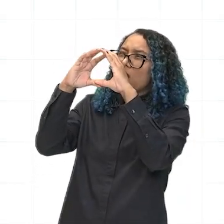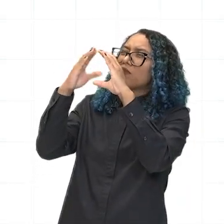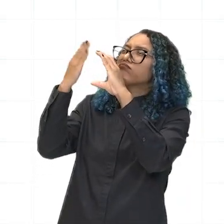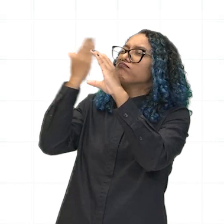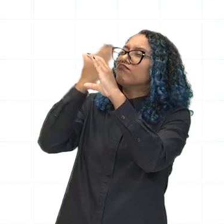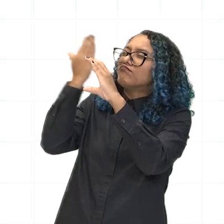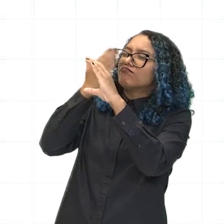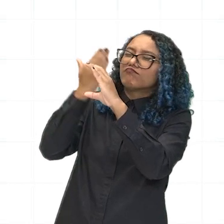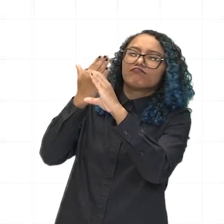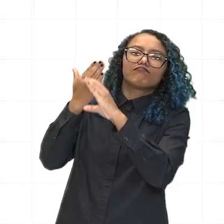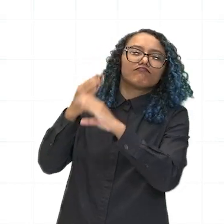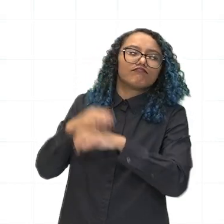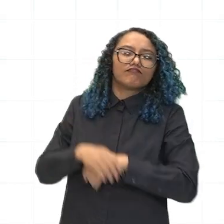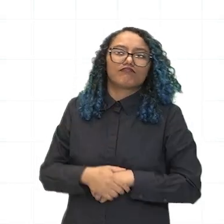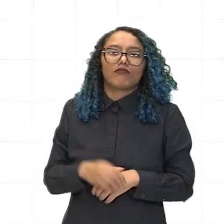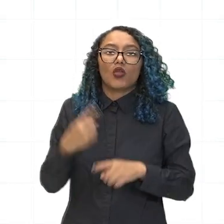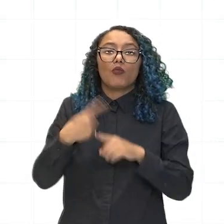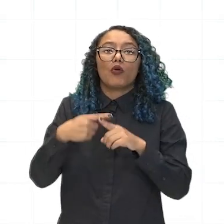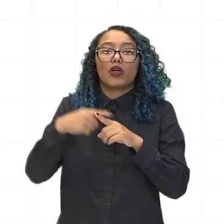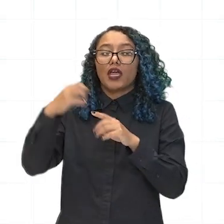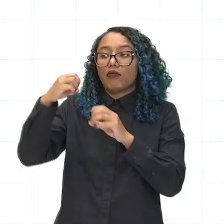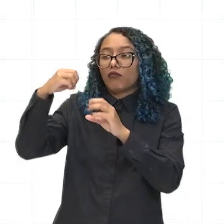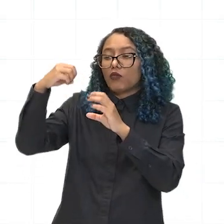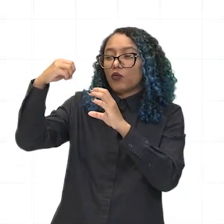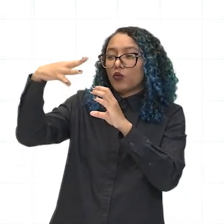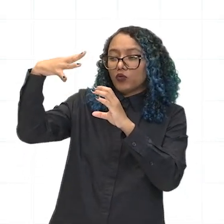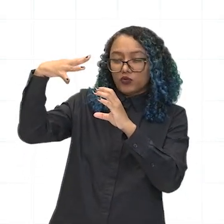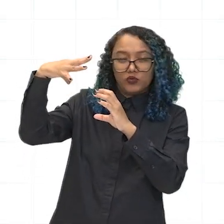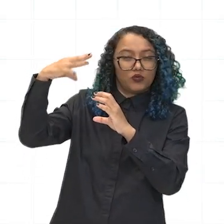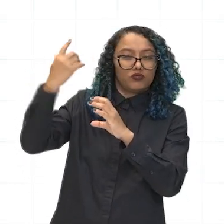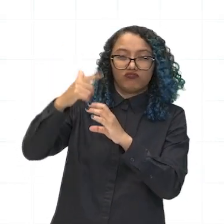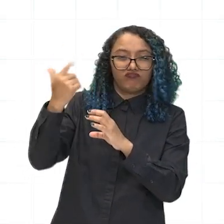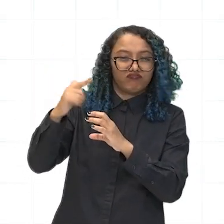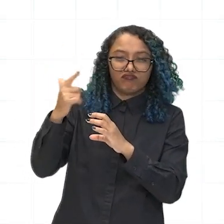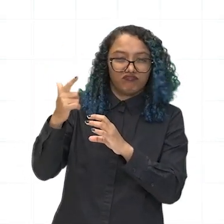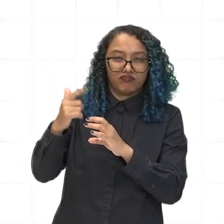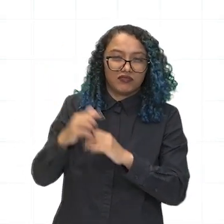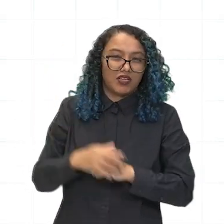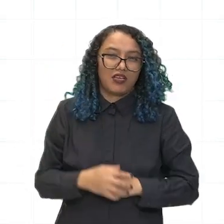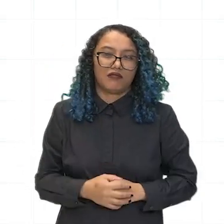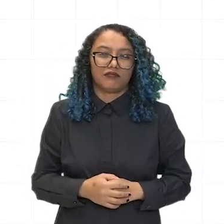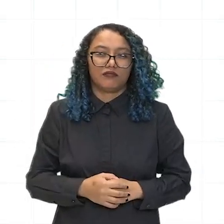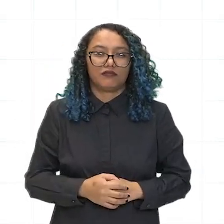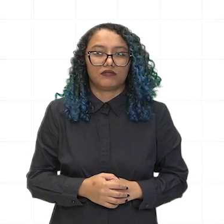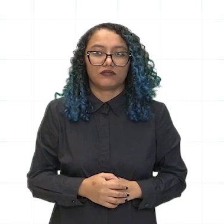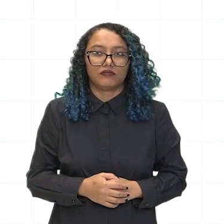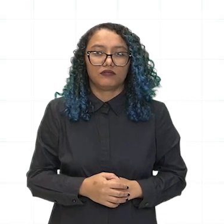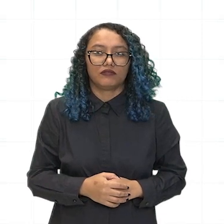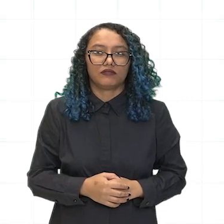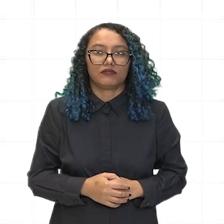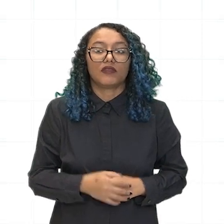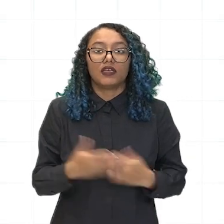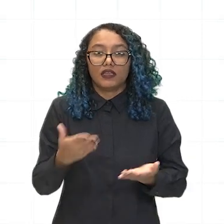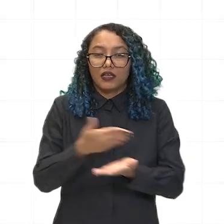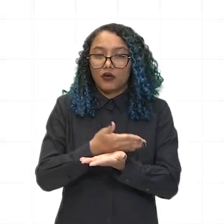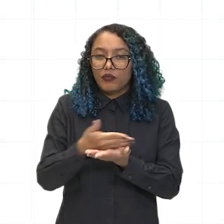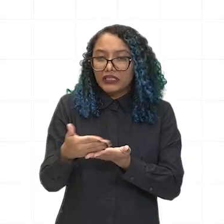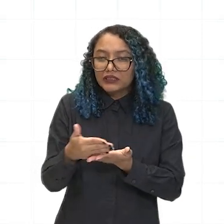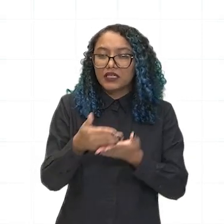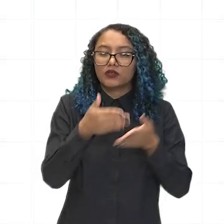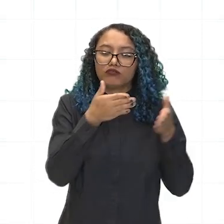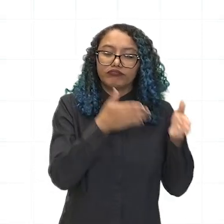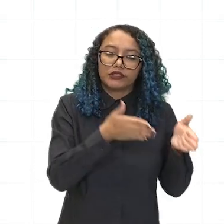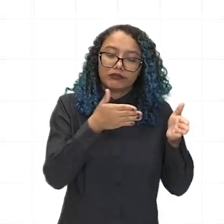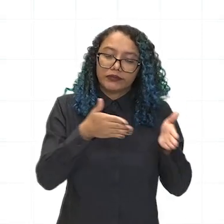está ali sem essa iluminação total e que está iniciando, então, um